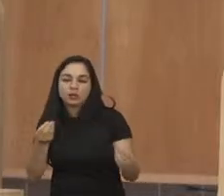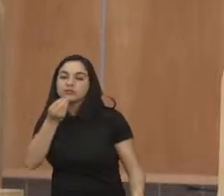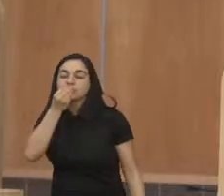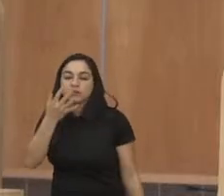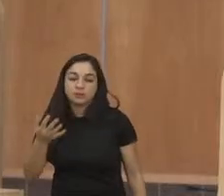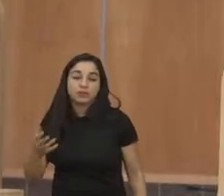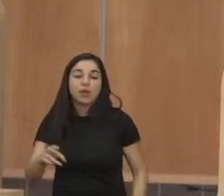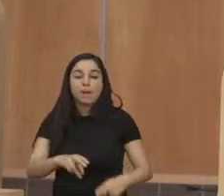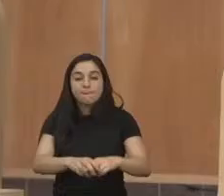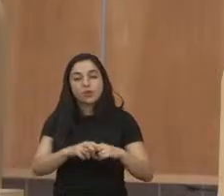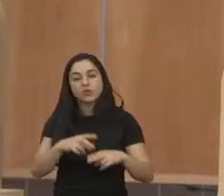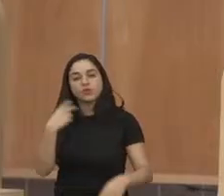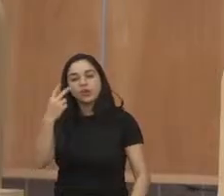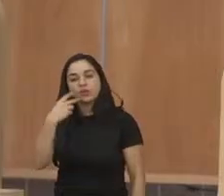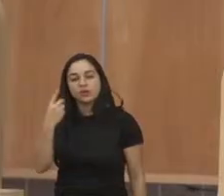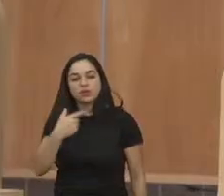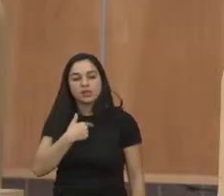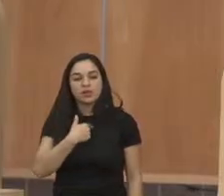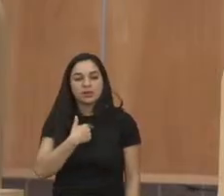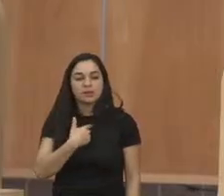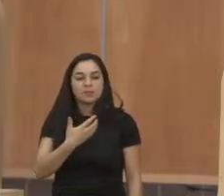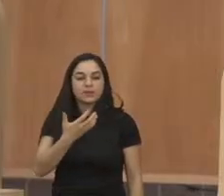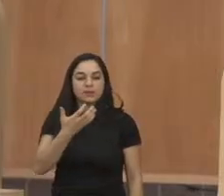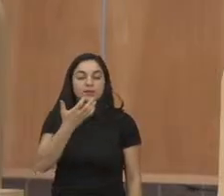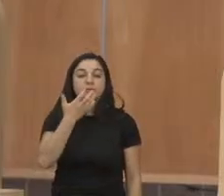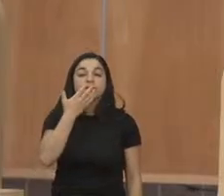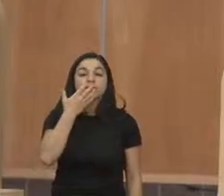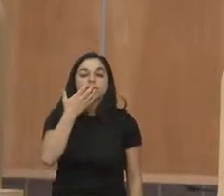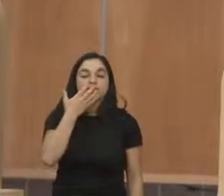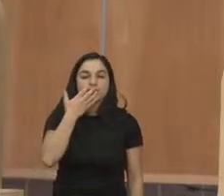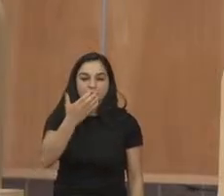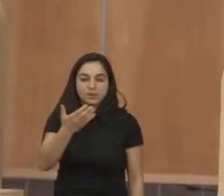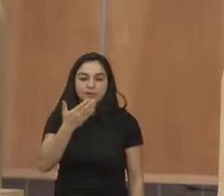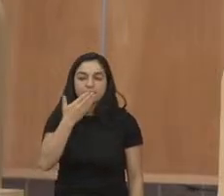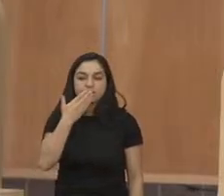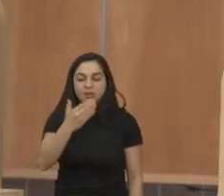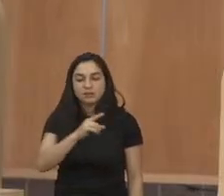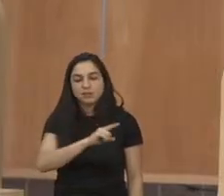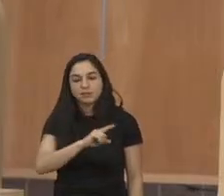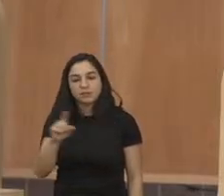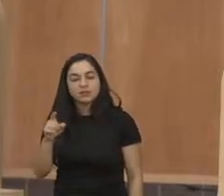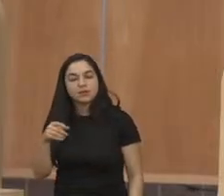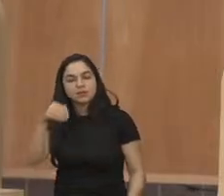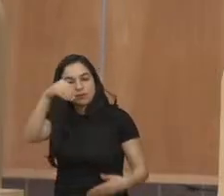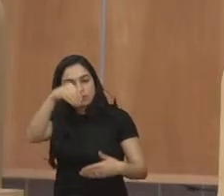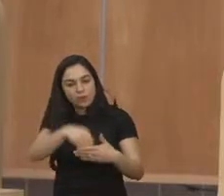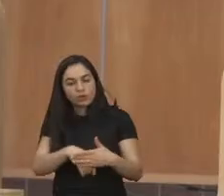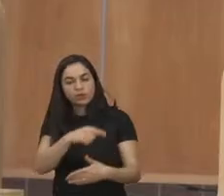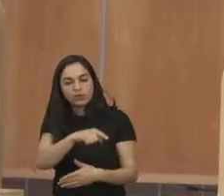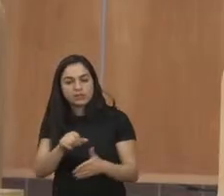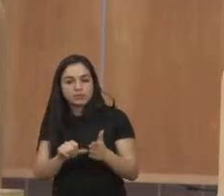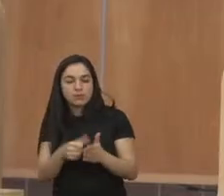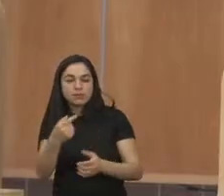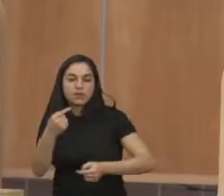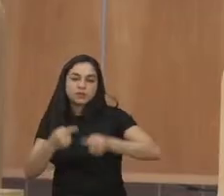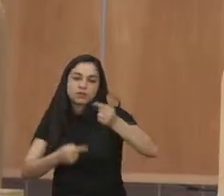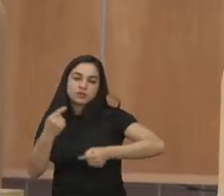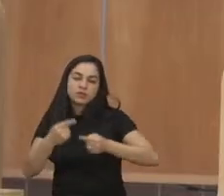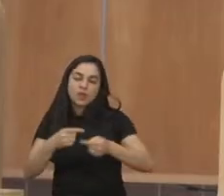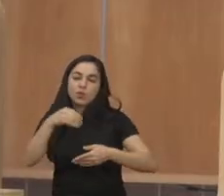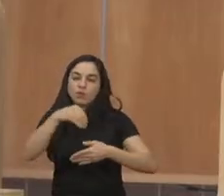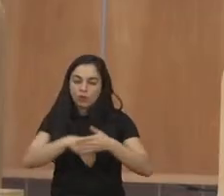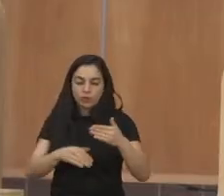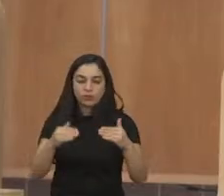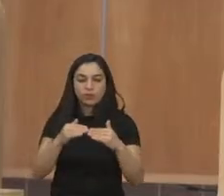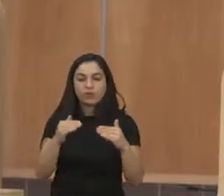vereadora, quero pedir o apoio e o voto favorável de vocês, para que a gente possa votar nessa primeira discussão favorável e assim